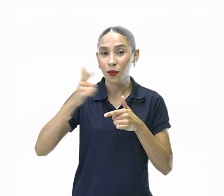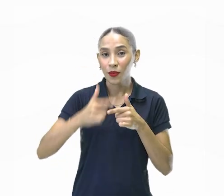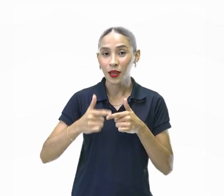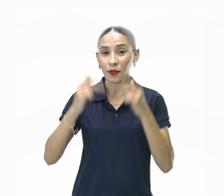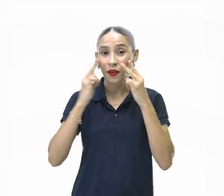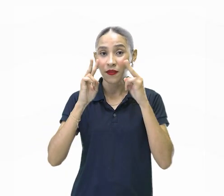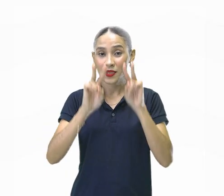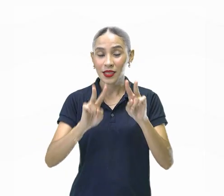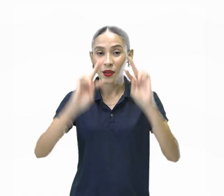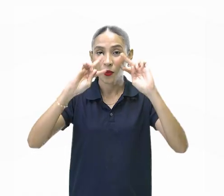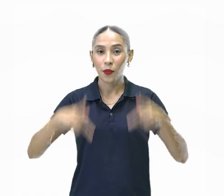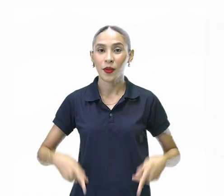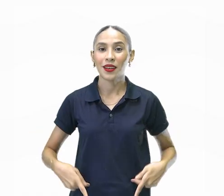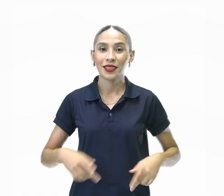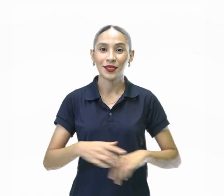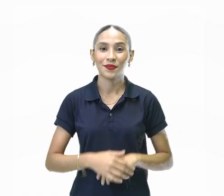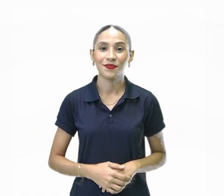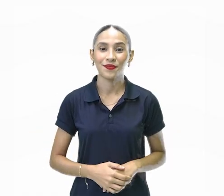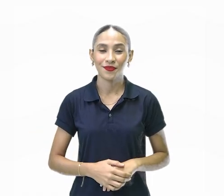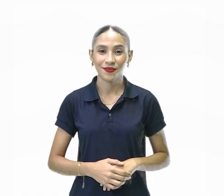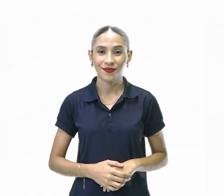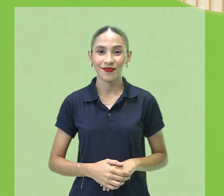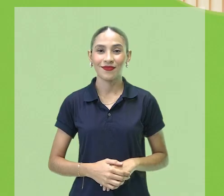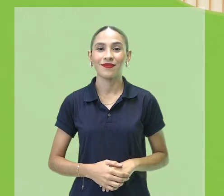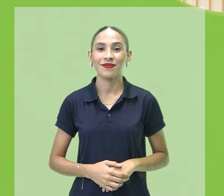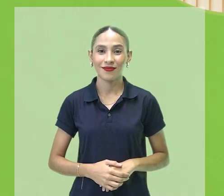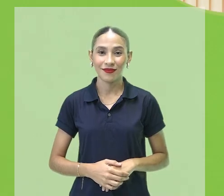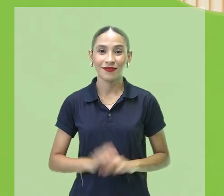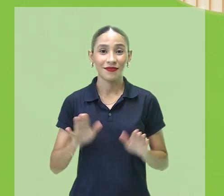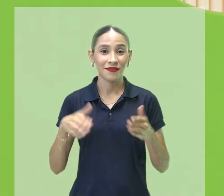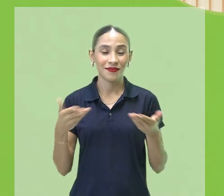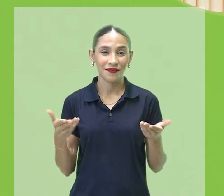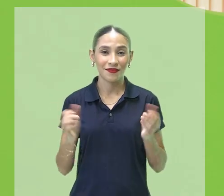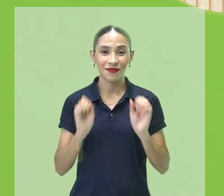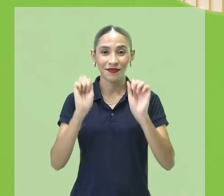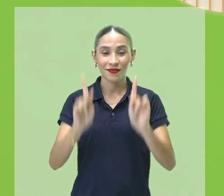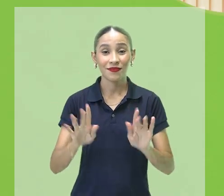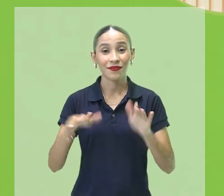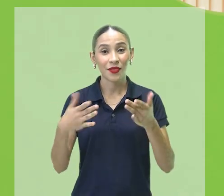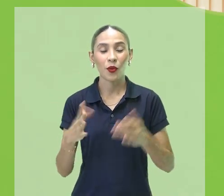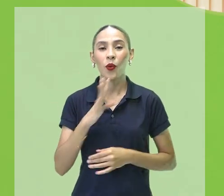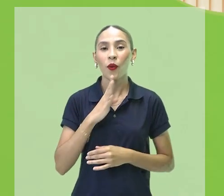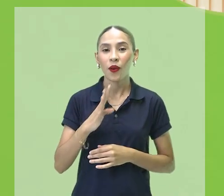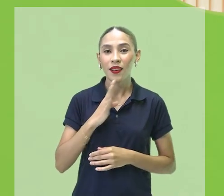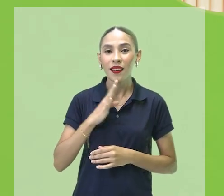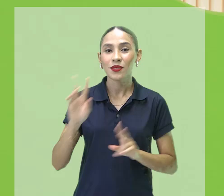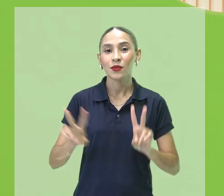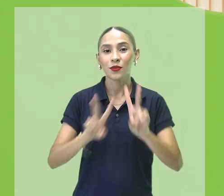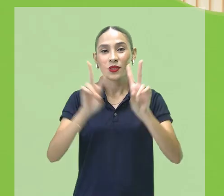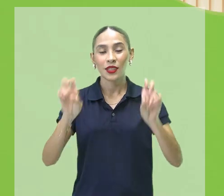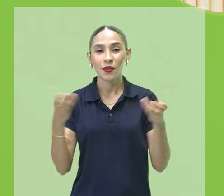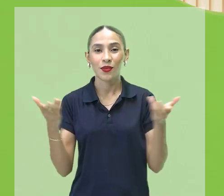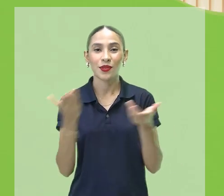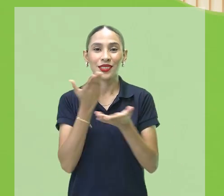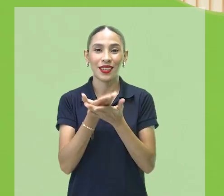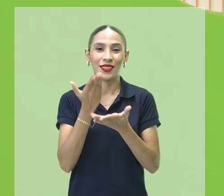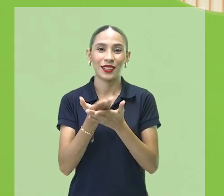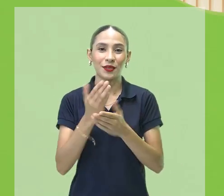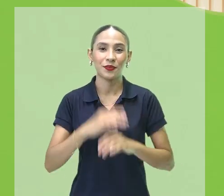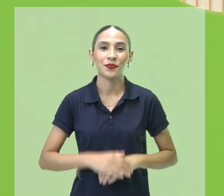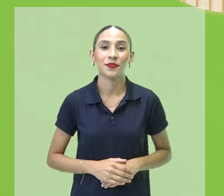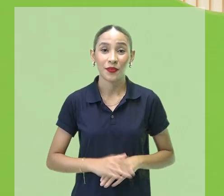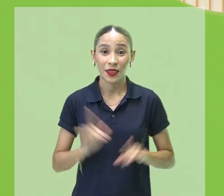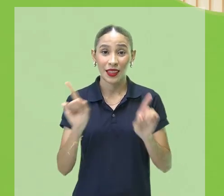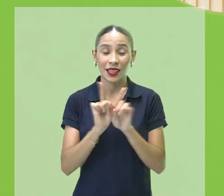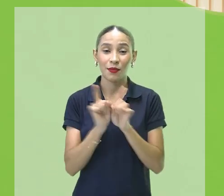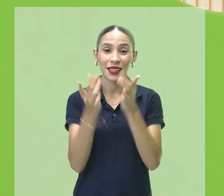teremos problemas da visão humana. Então é isso, pessoal. Agora que a gente já conhece o nosso objeto